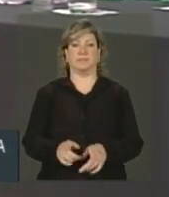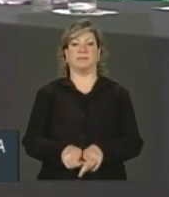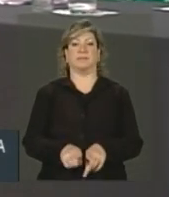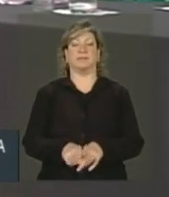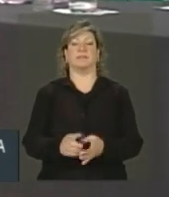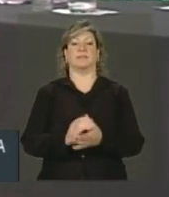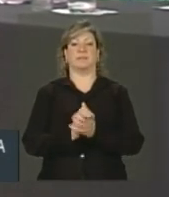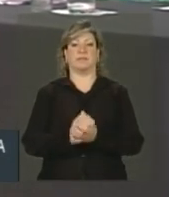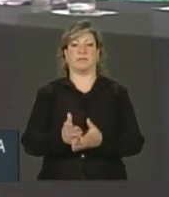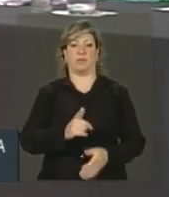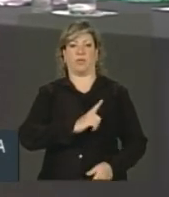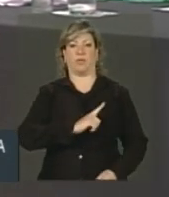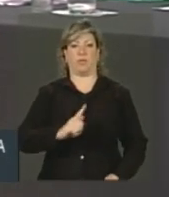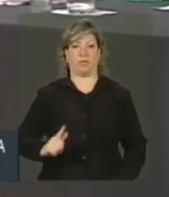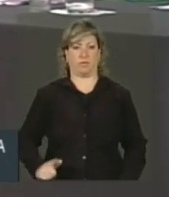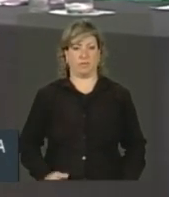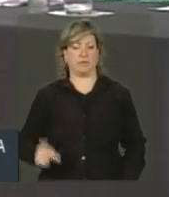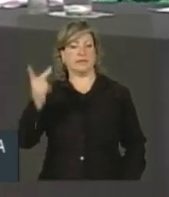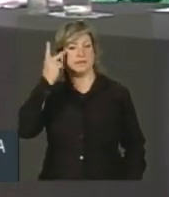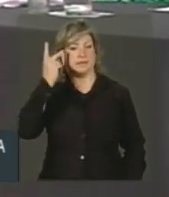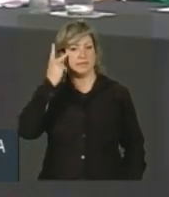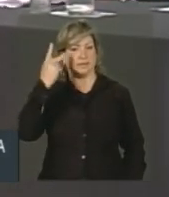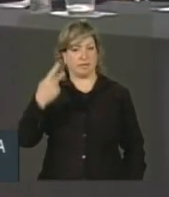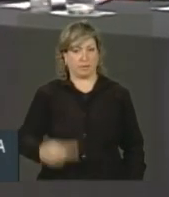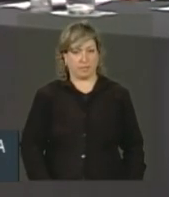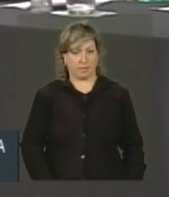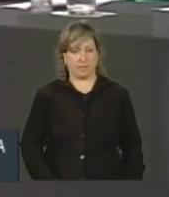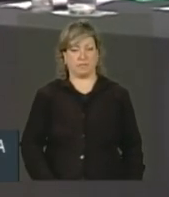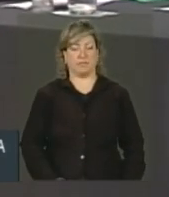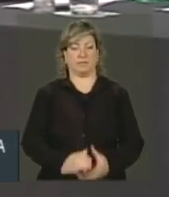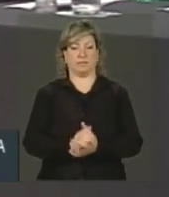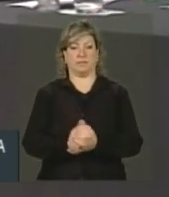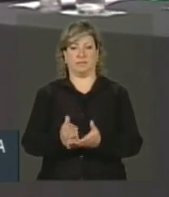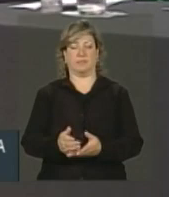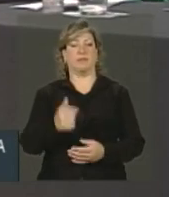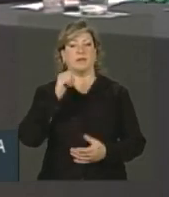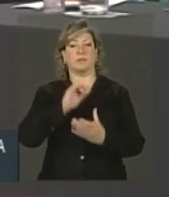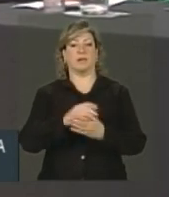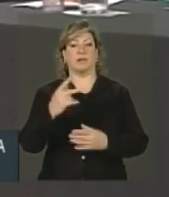governador Geraldo Alckmin e dona Lu Alckmin,